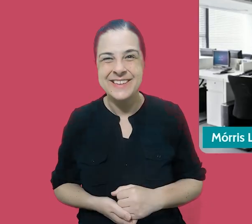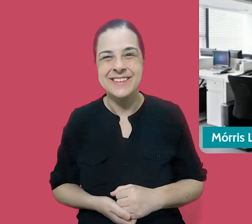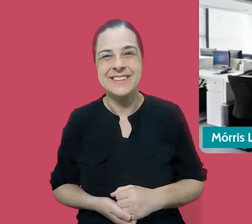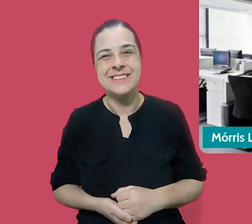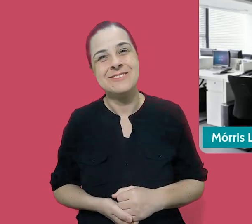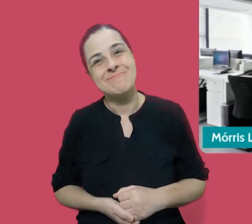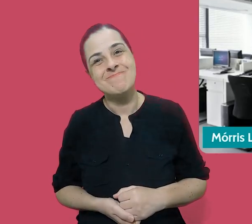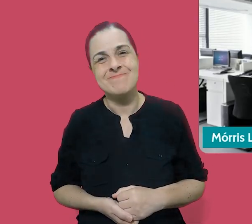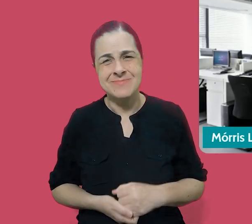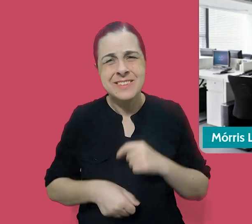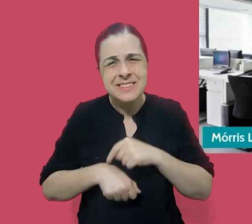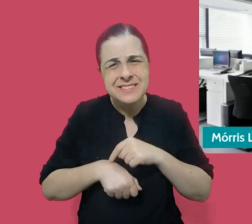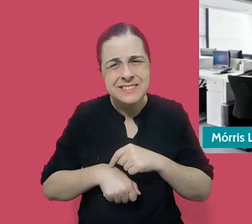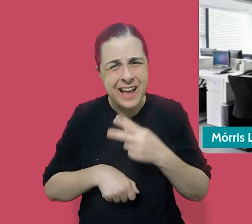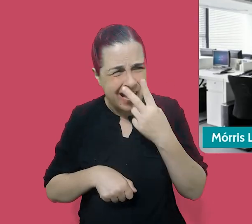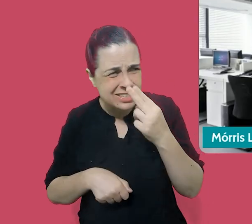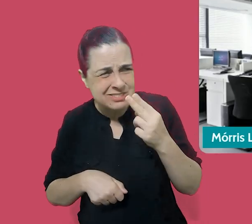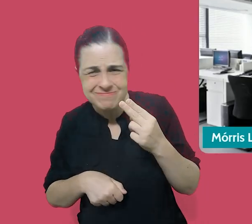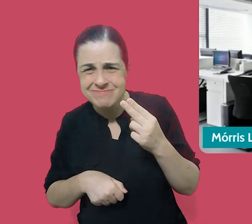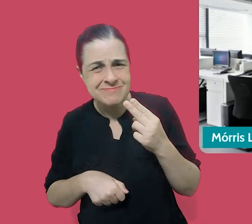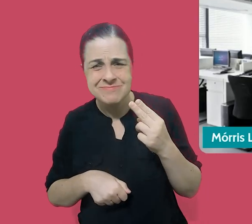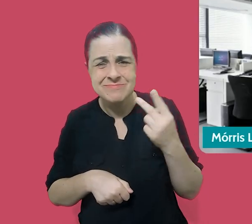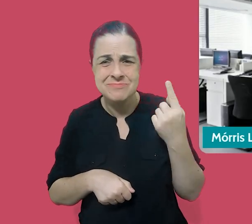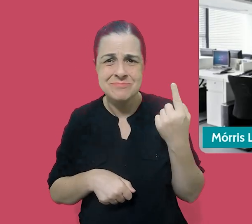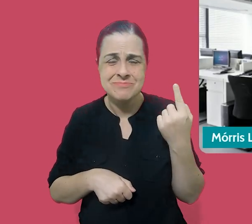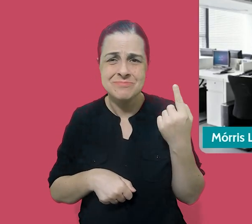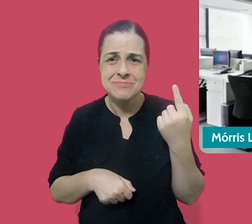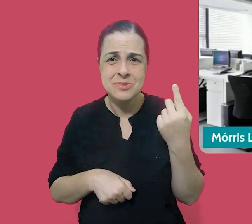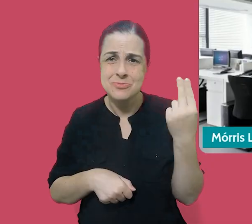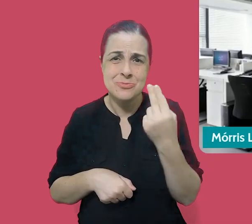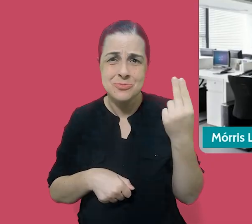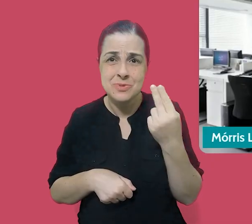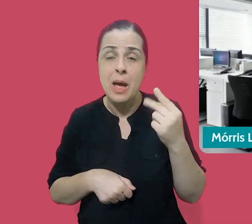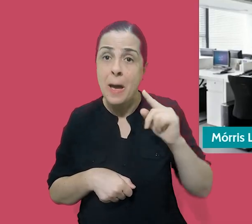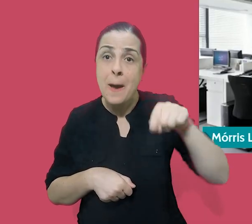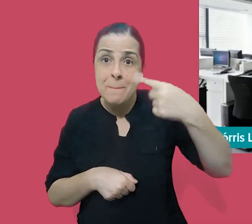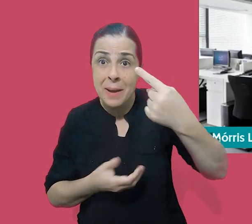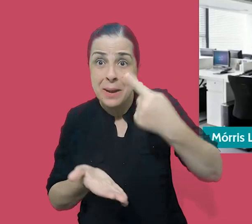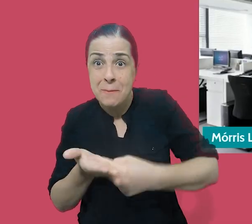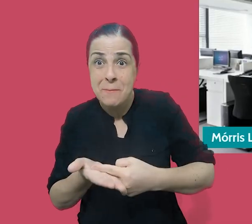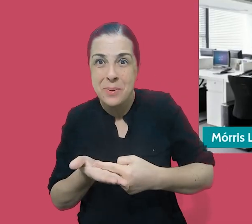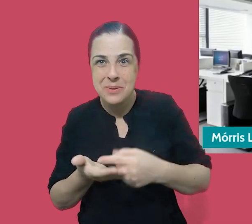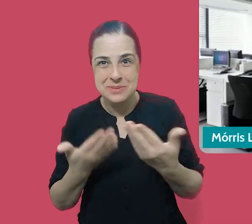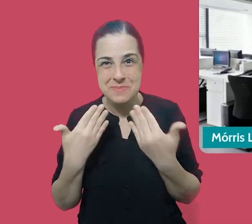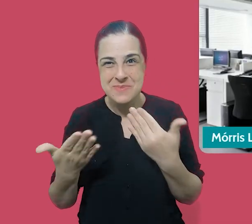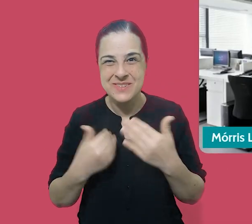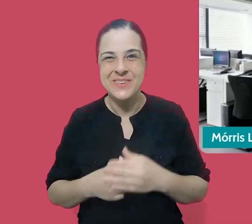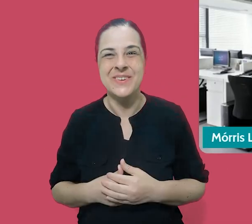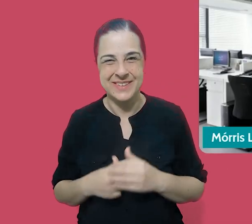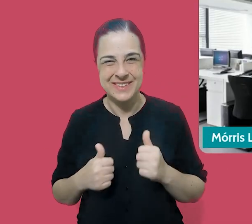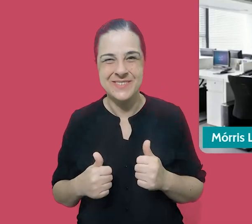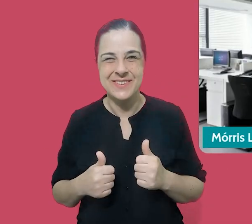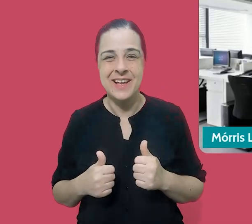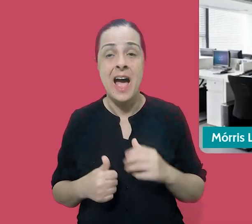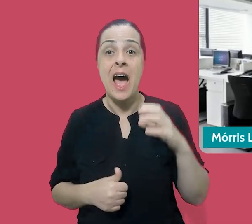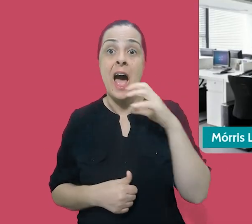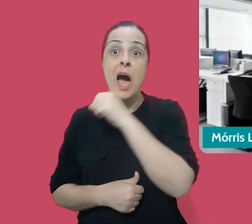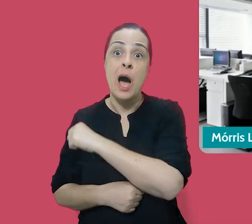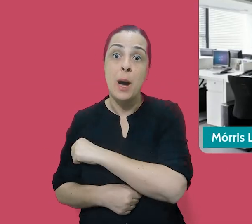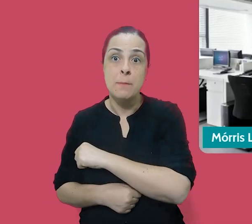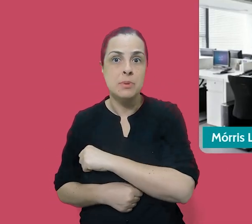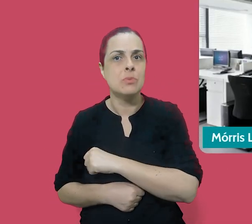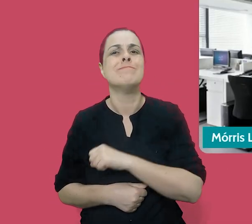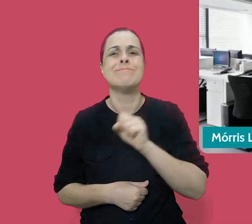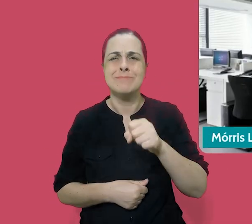Acho que. Será que temos tempo? Acho que não. Acho que podemos marcar uma próxima, porque senão vai. Muito rápido. É